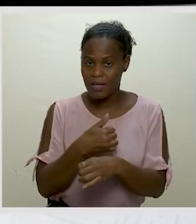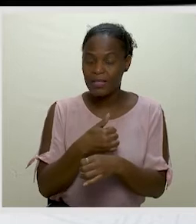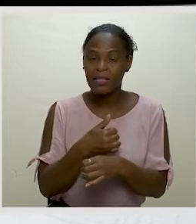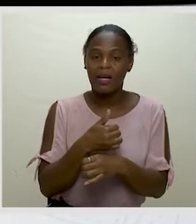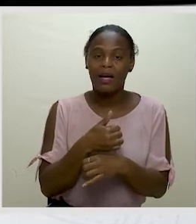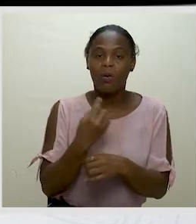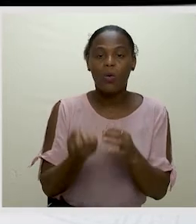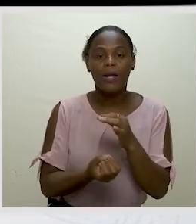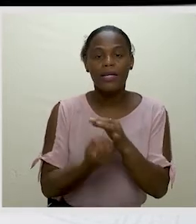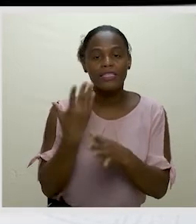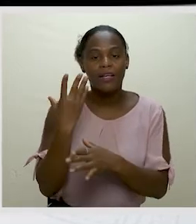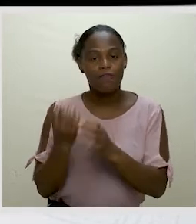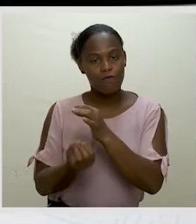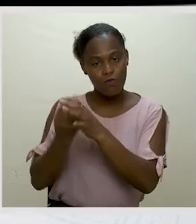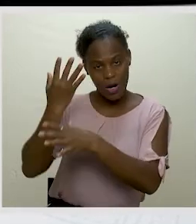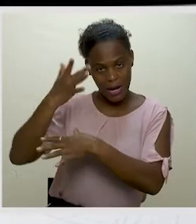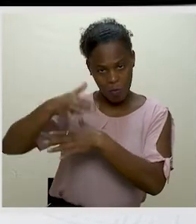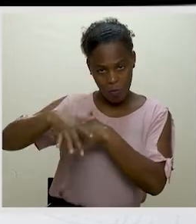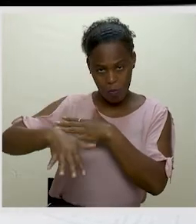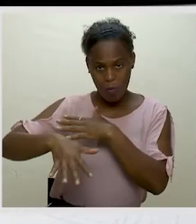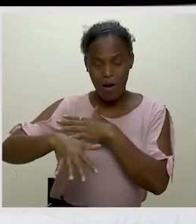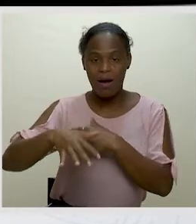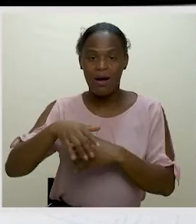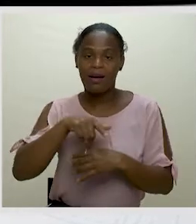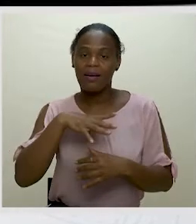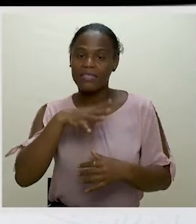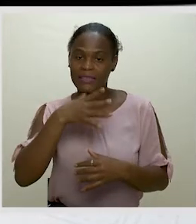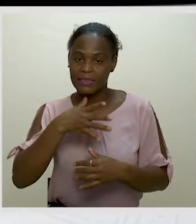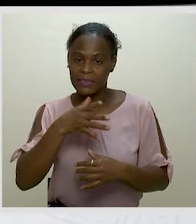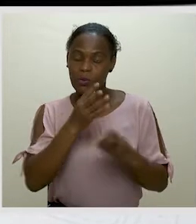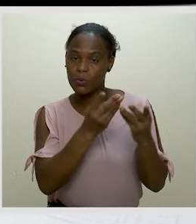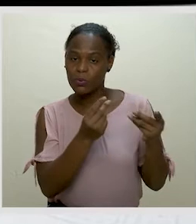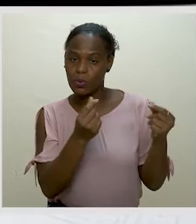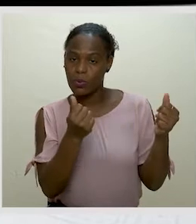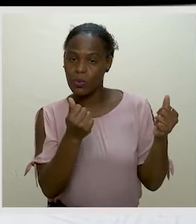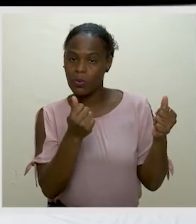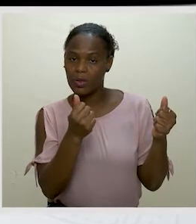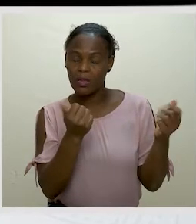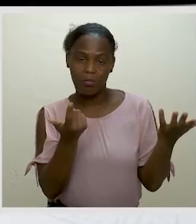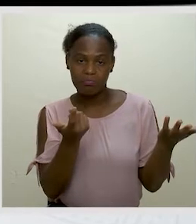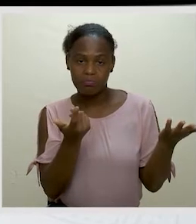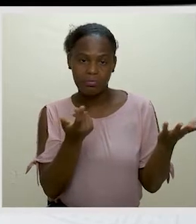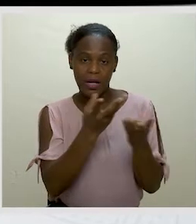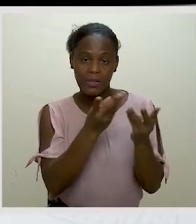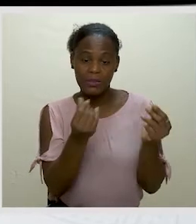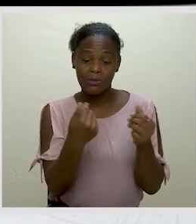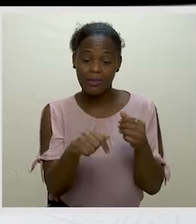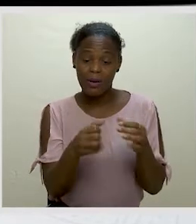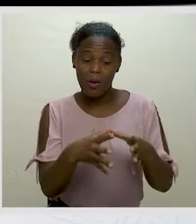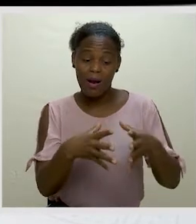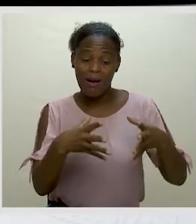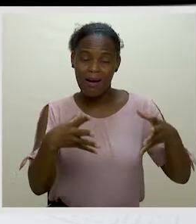de Cabo Verde são de origem vulcânica, isto é, resultaram de